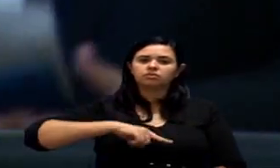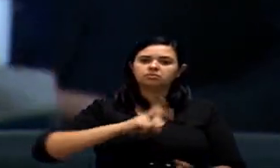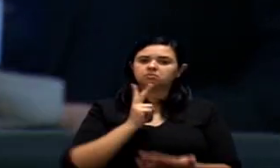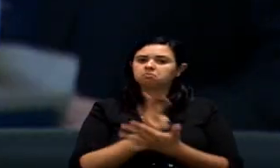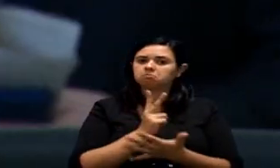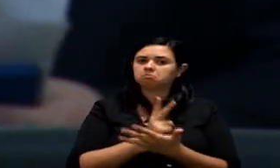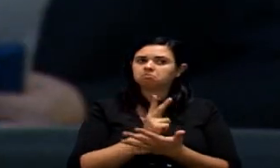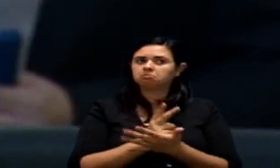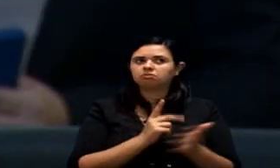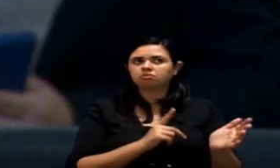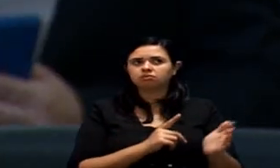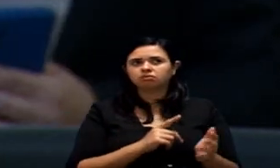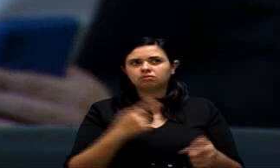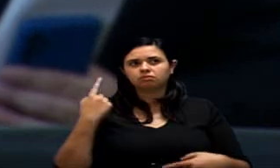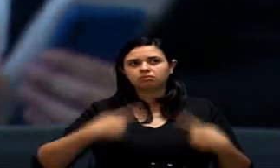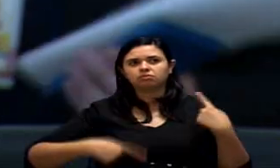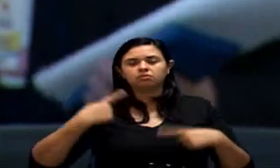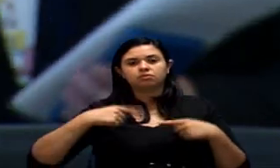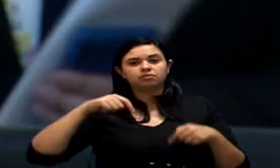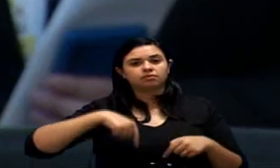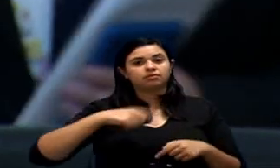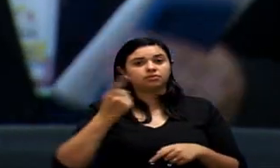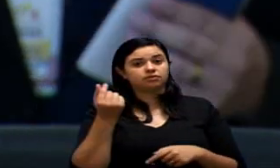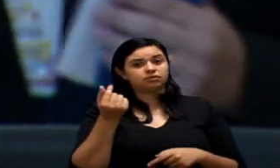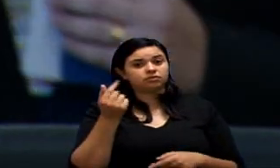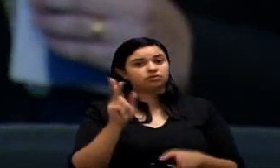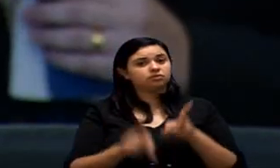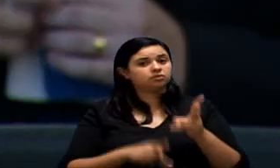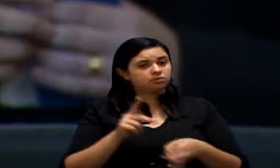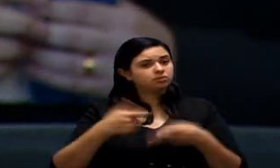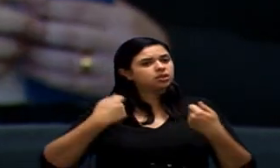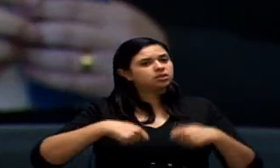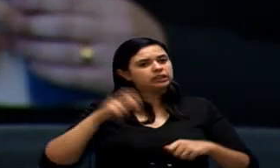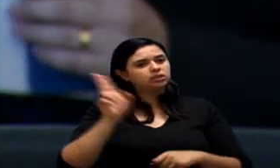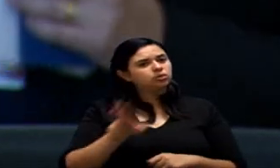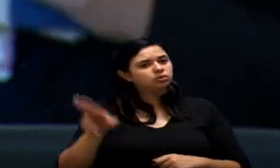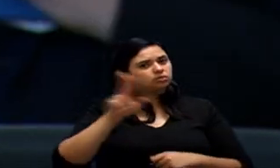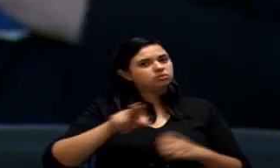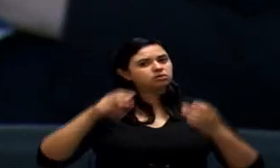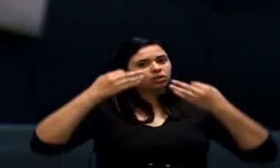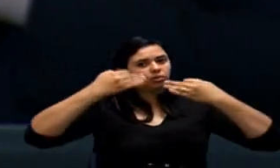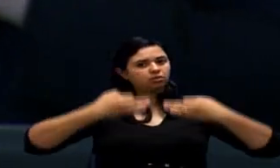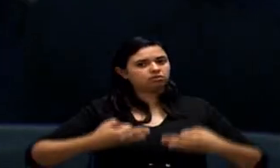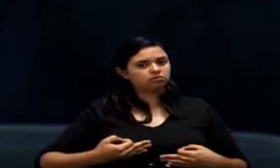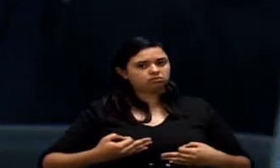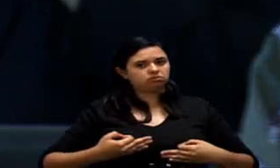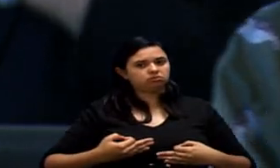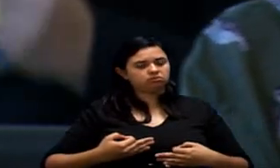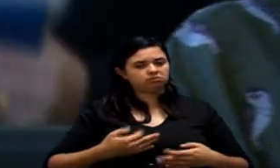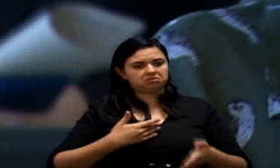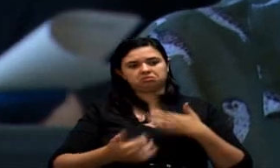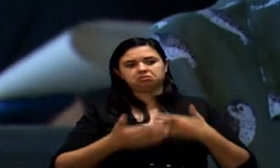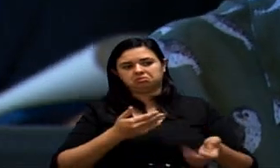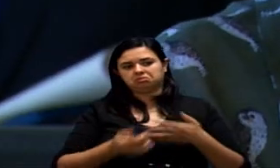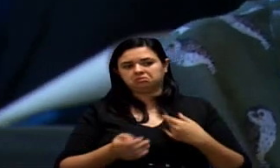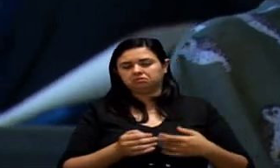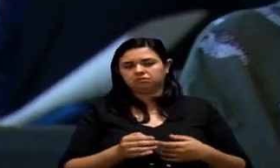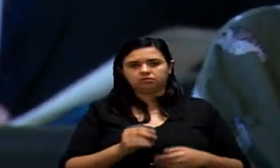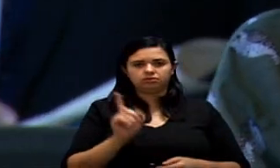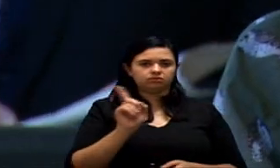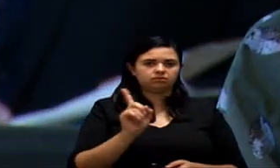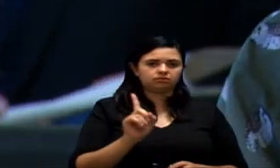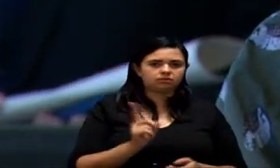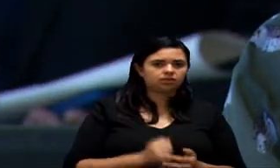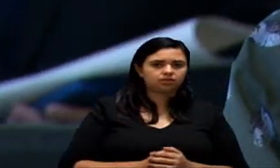dinheiro público ele tem que ser muito bem utilizado, não de forma a licitações, a